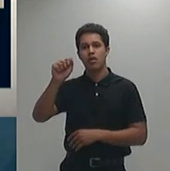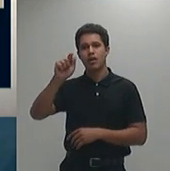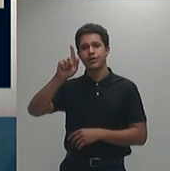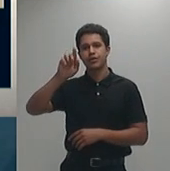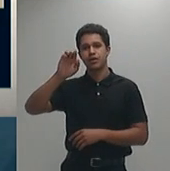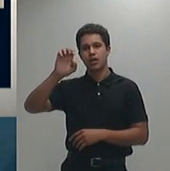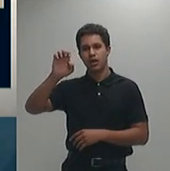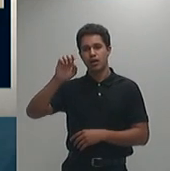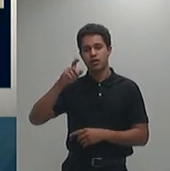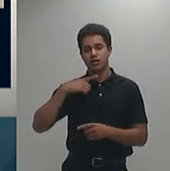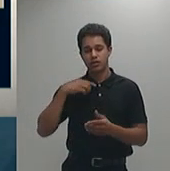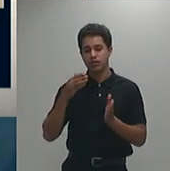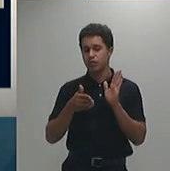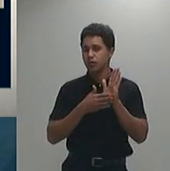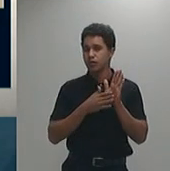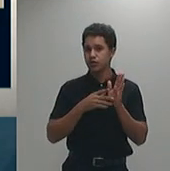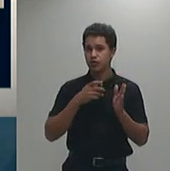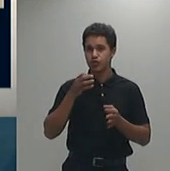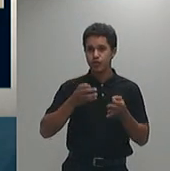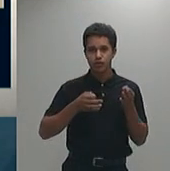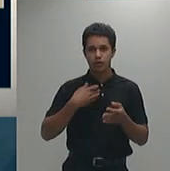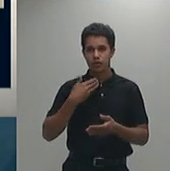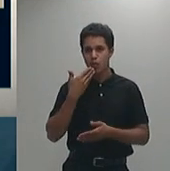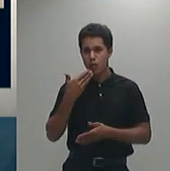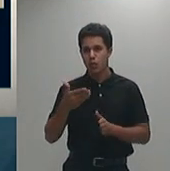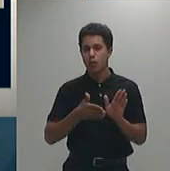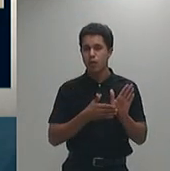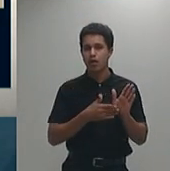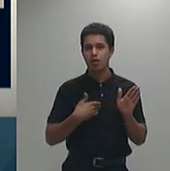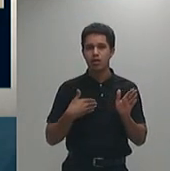de três meses contados da deliberação assemblear a